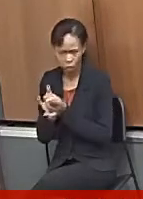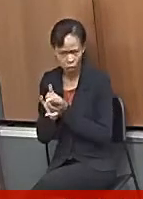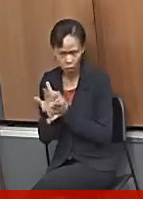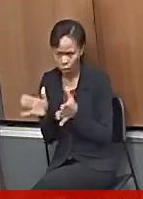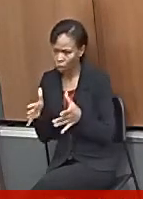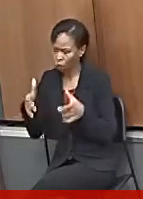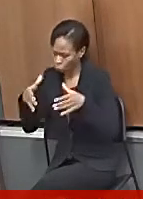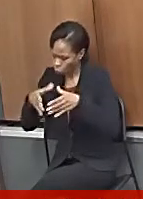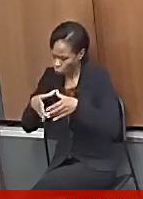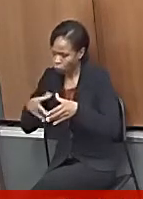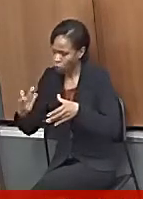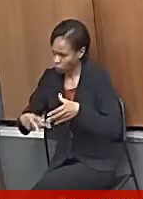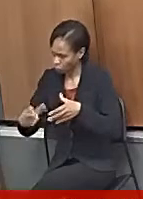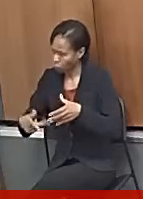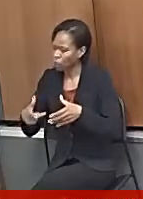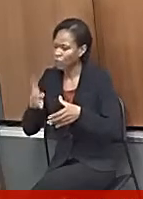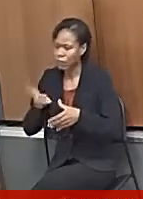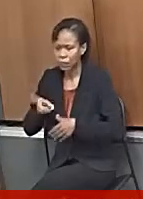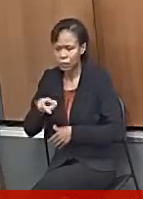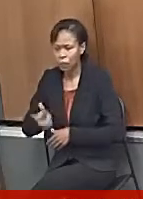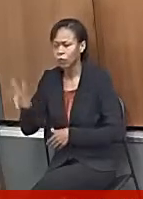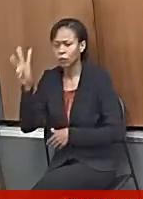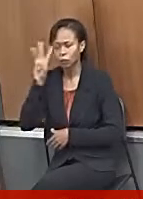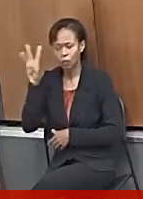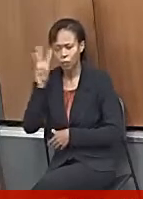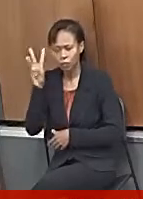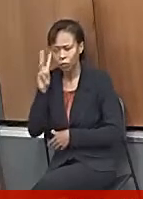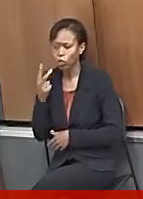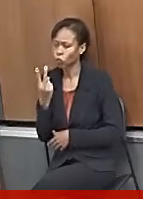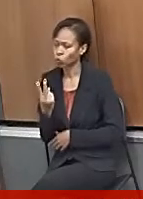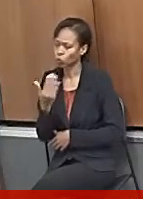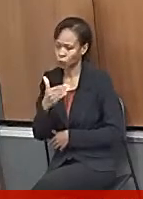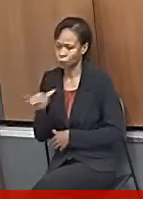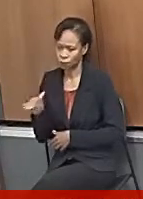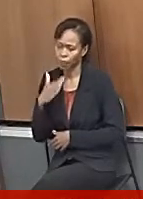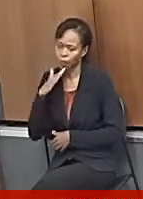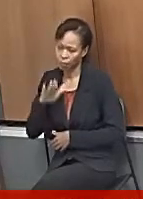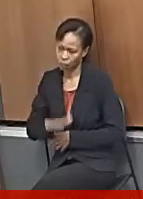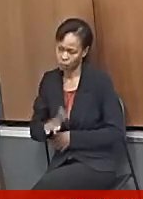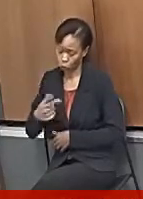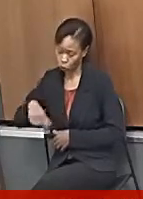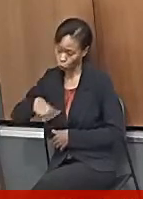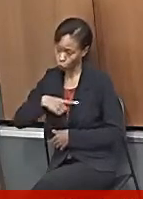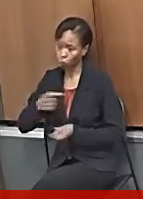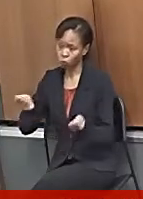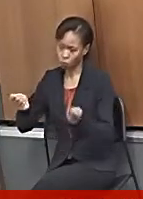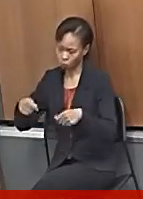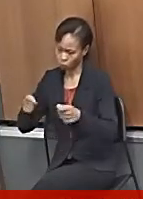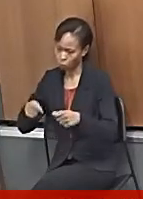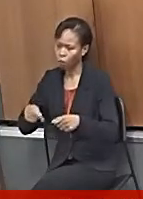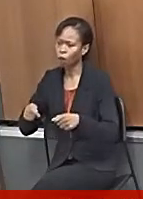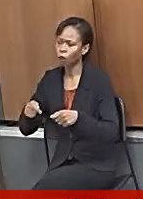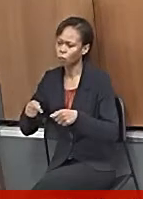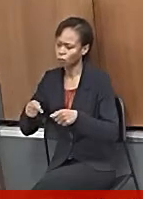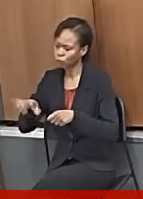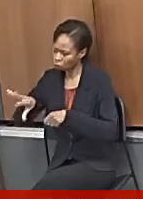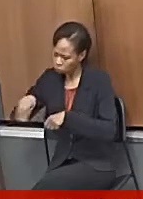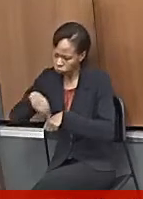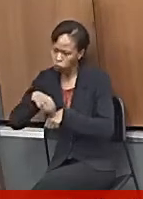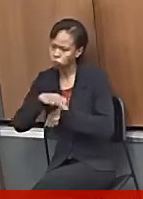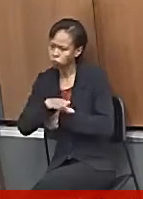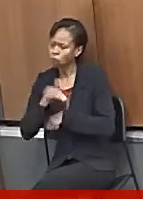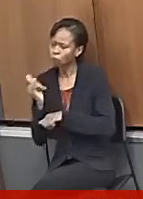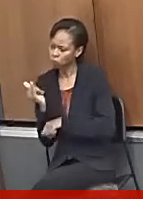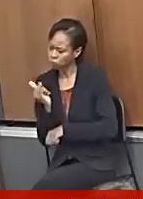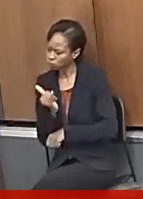ambiente dessa comissão toda terça feira duas e meia para que nós possamos ser os porta voz dessa